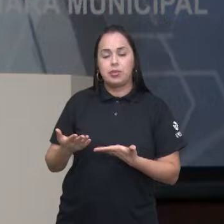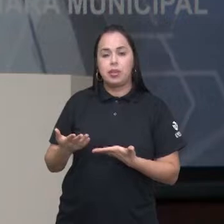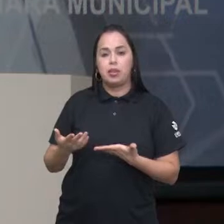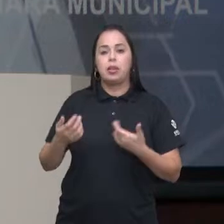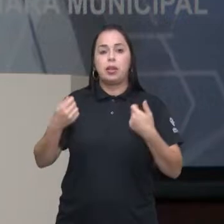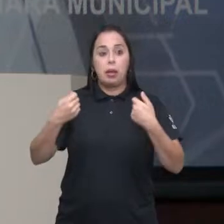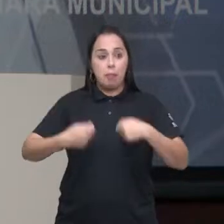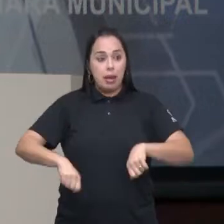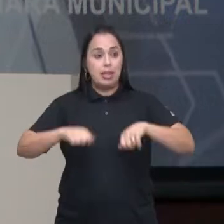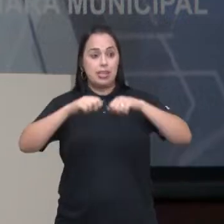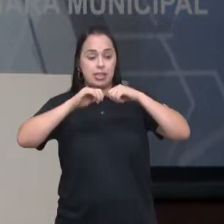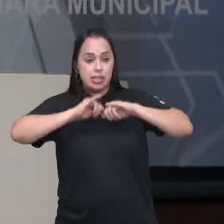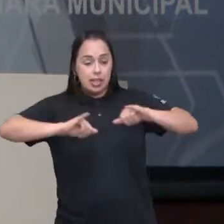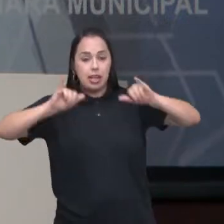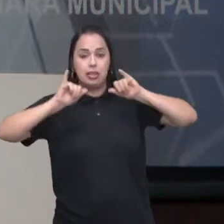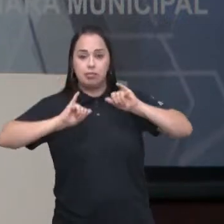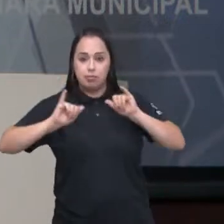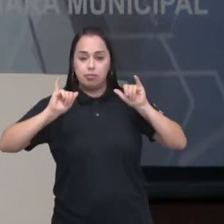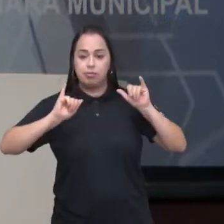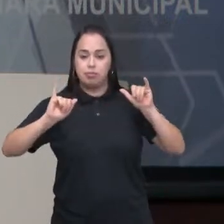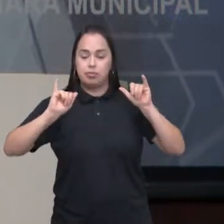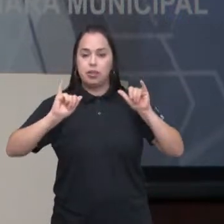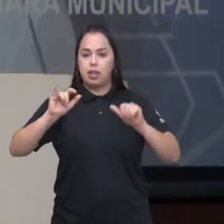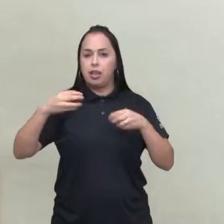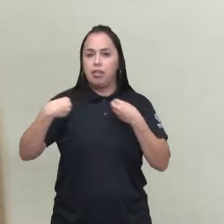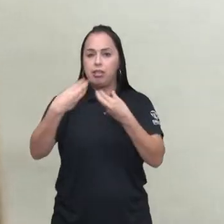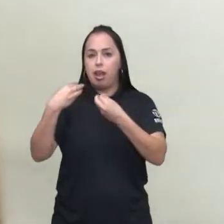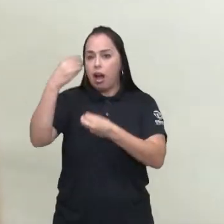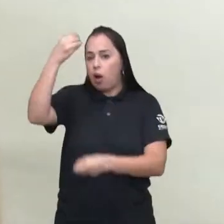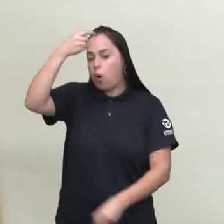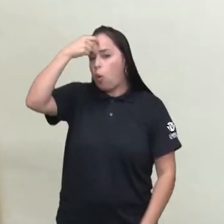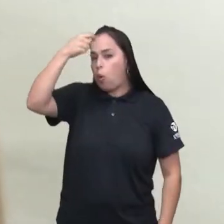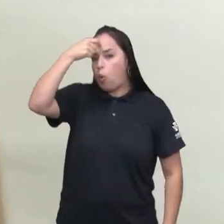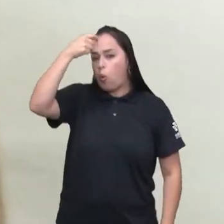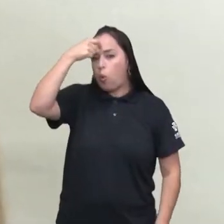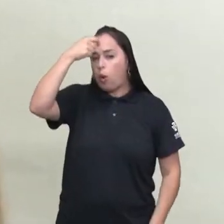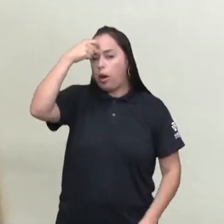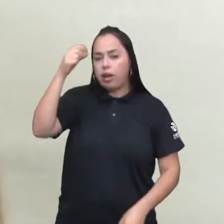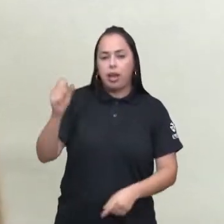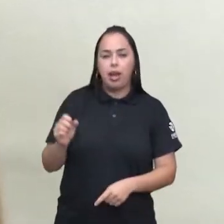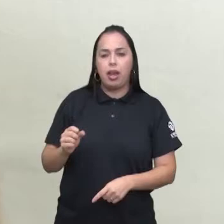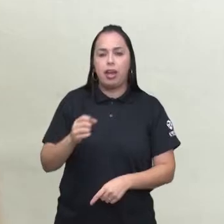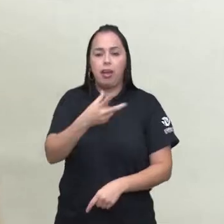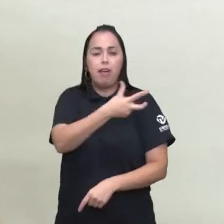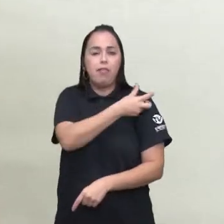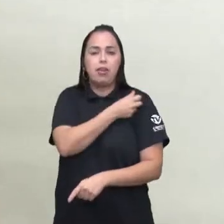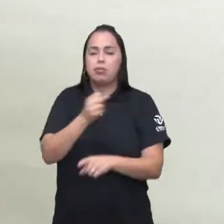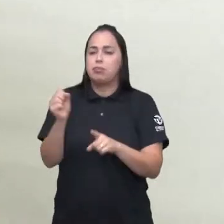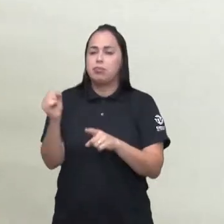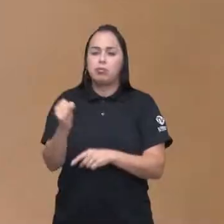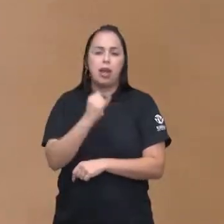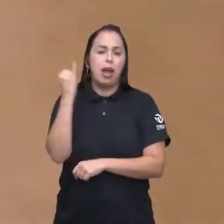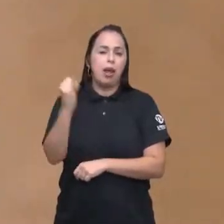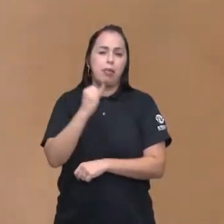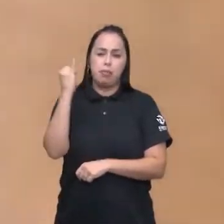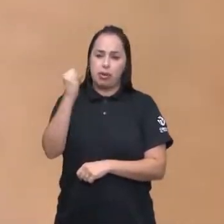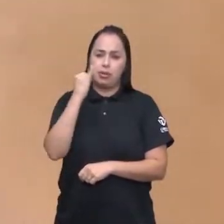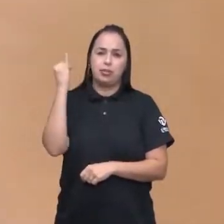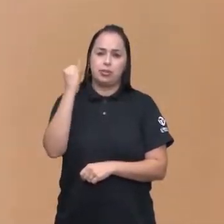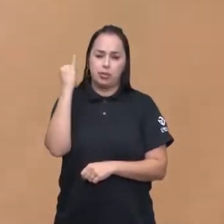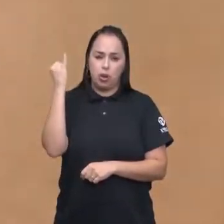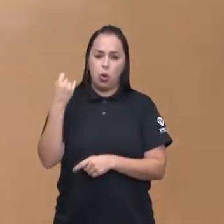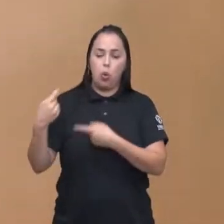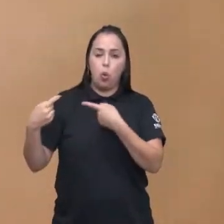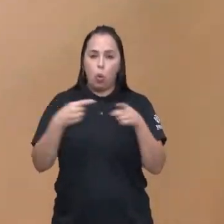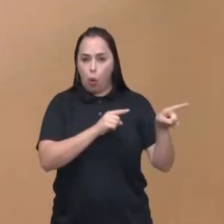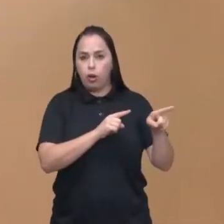o poder público tem o dever de fazer campanhas a fim de concientizar a sociedade sobre a importância da vacinação